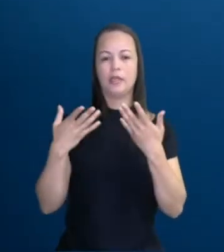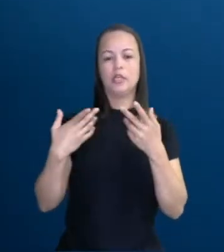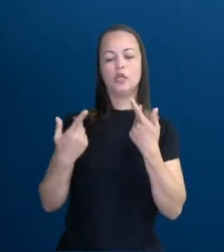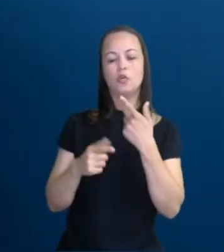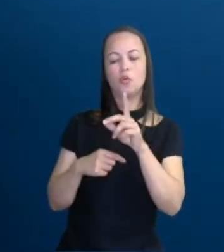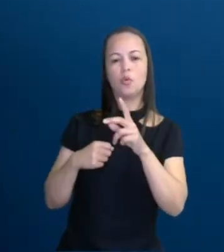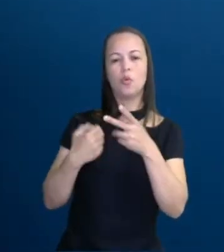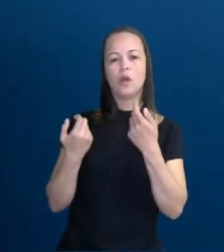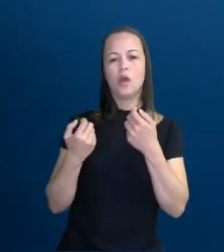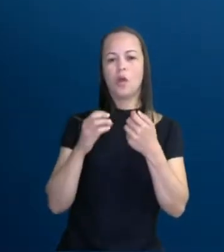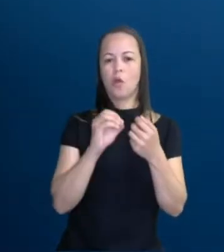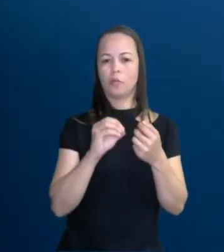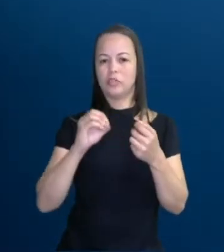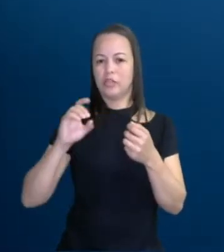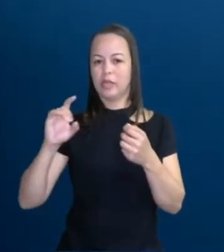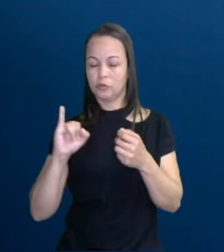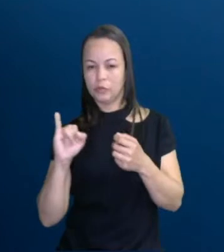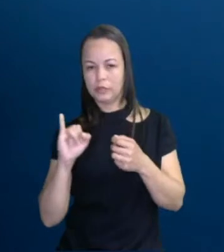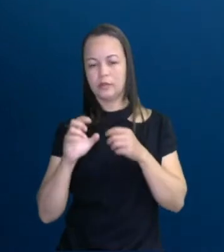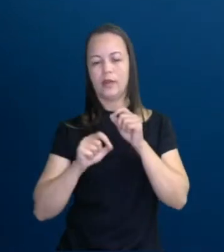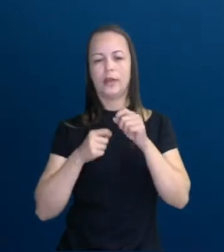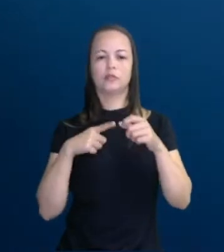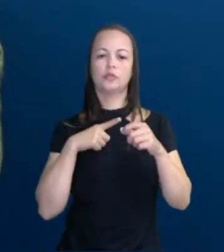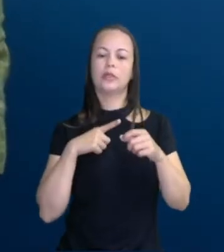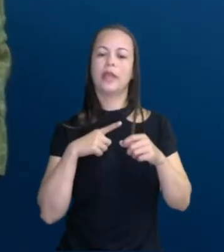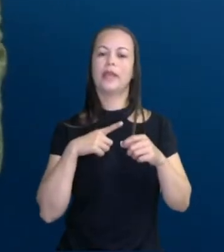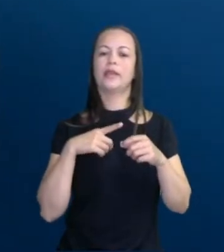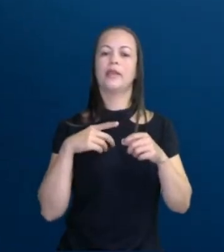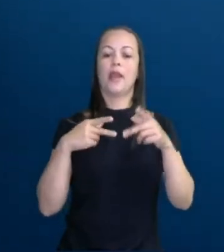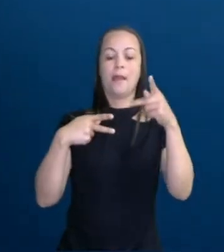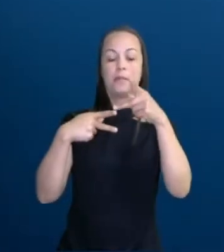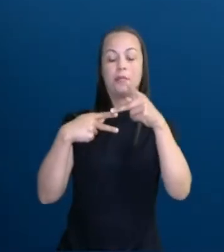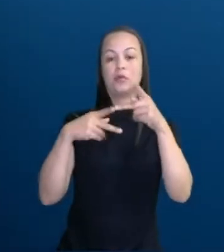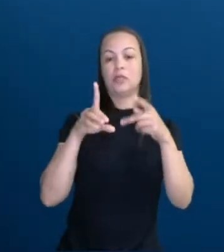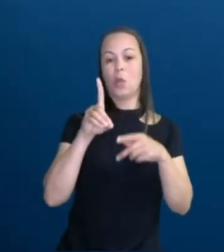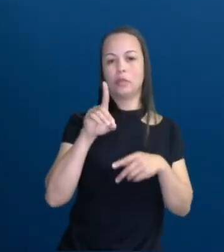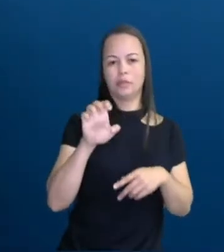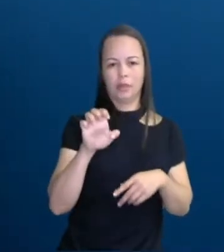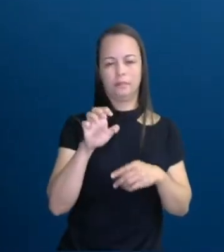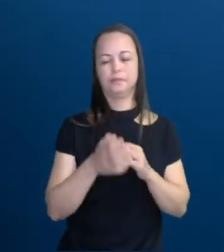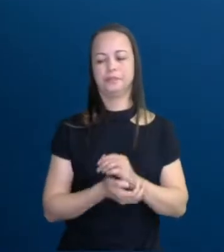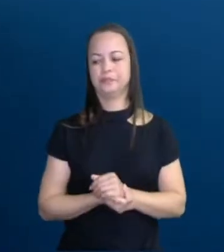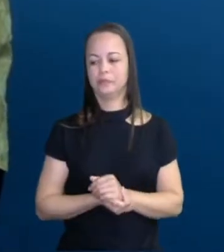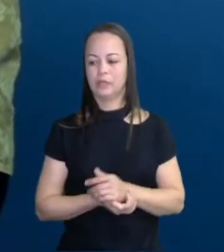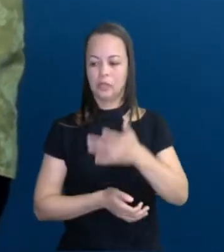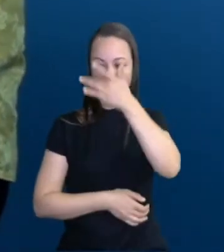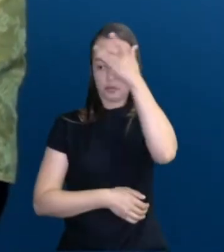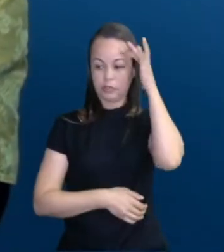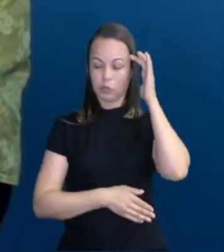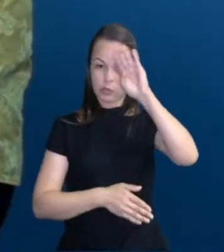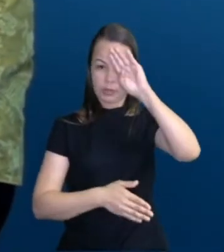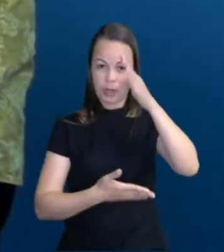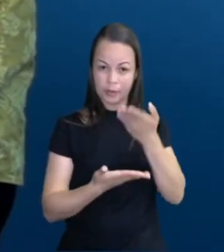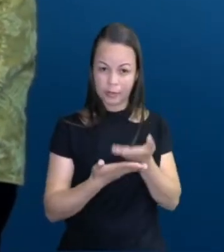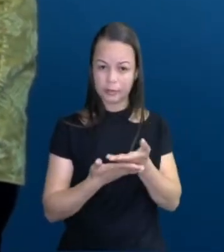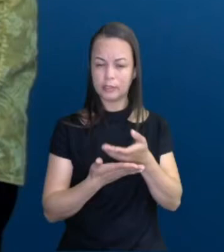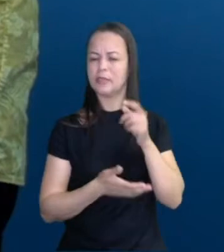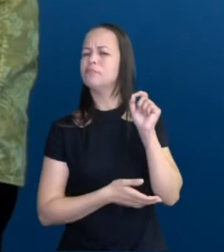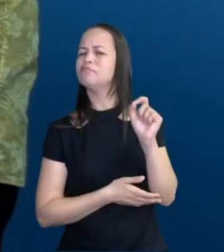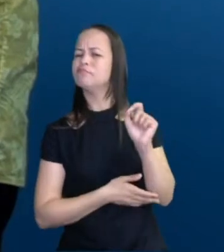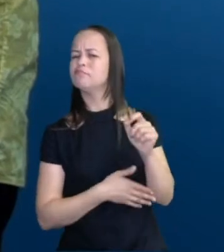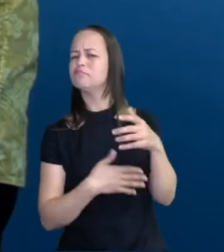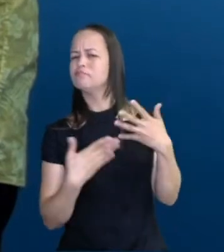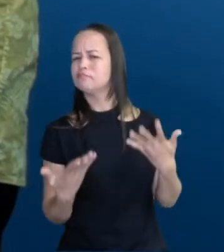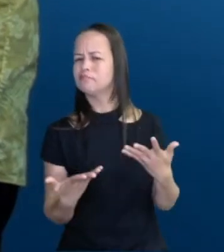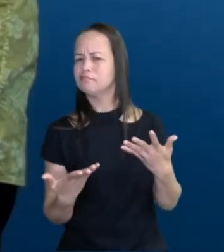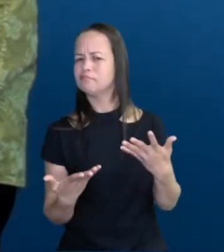empregos, aparece o quê? Aparece a preposição de. As pessoas acreditam. Acreditam em quem?